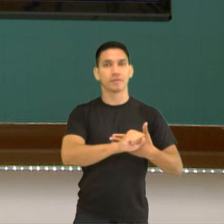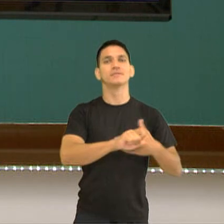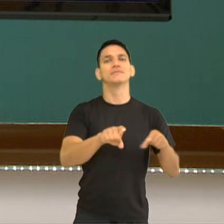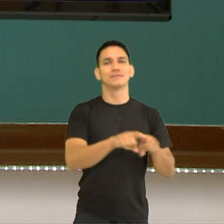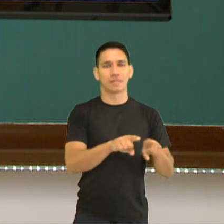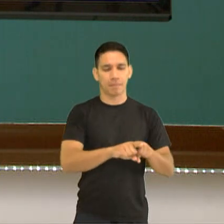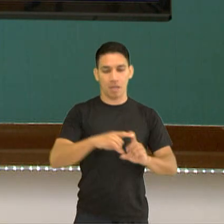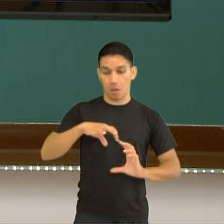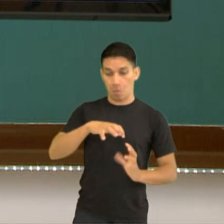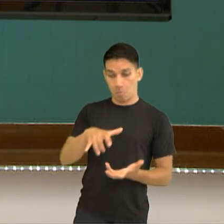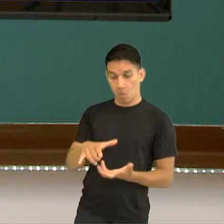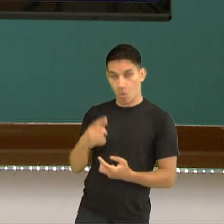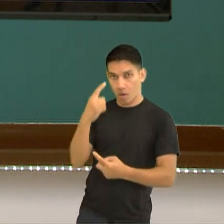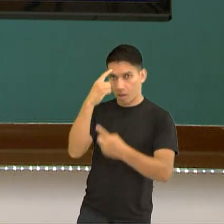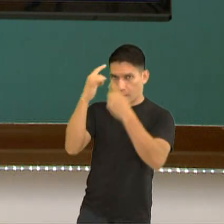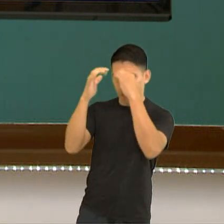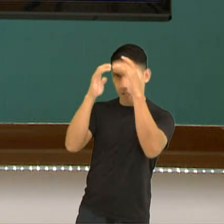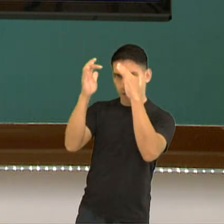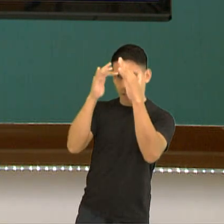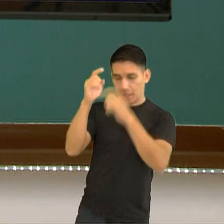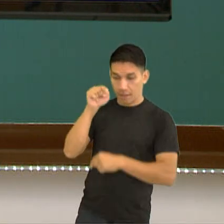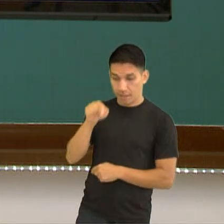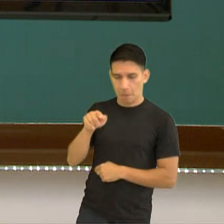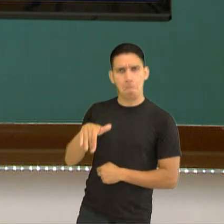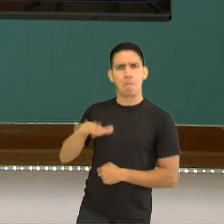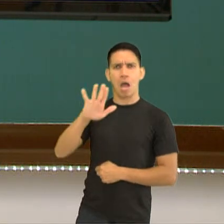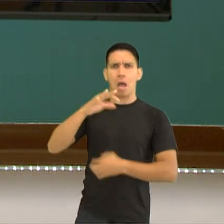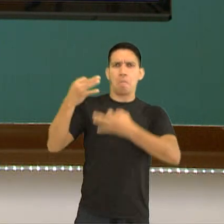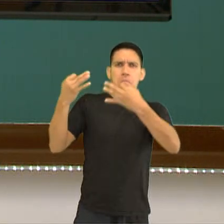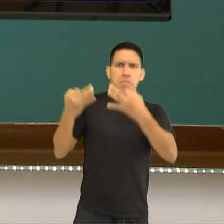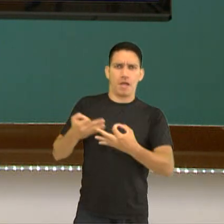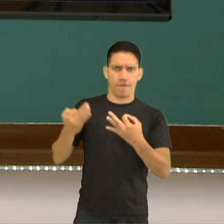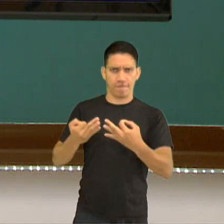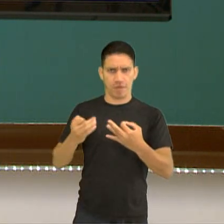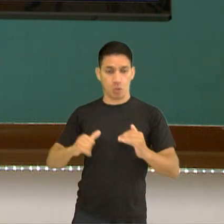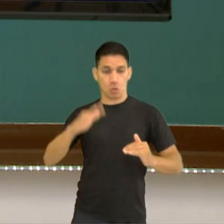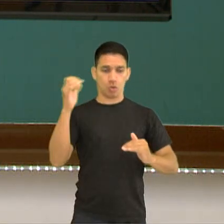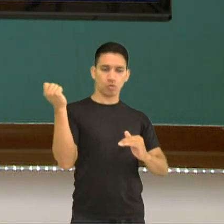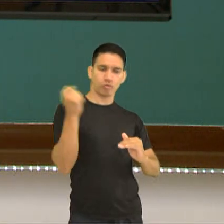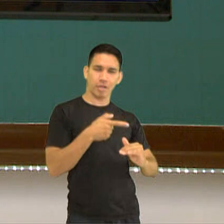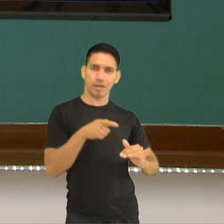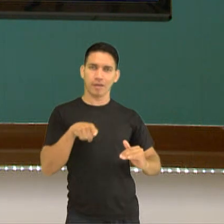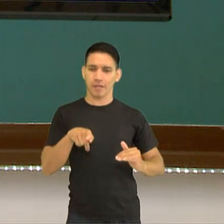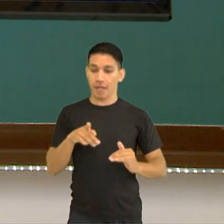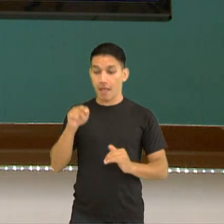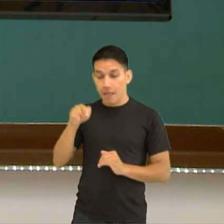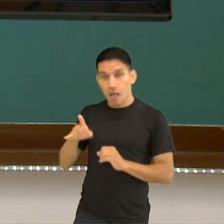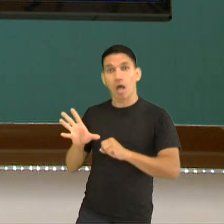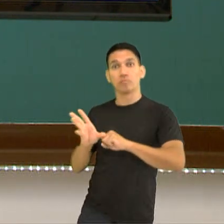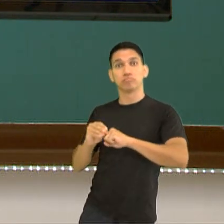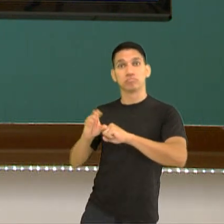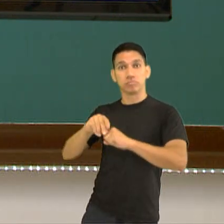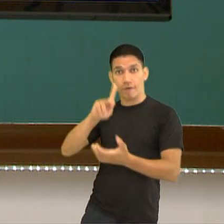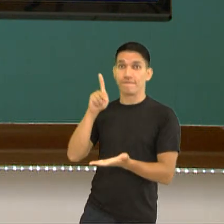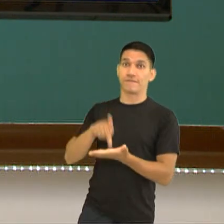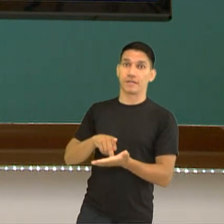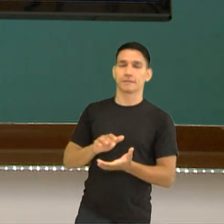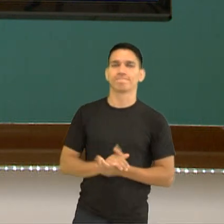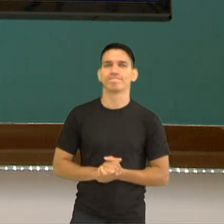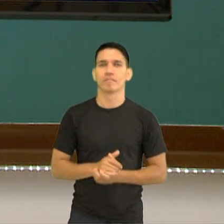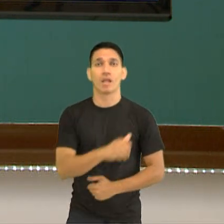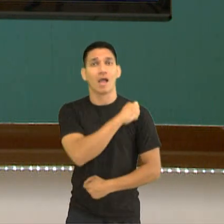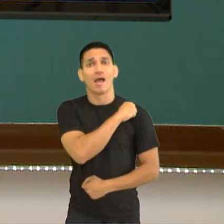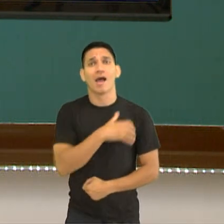sendo o segundo, mundo das ideias, mais perfeito e fonte do verdadeiro conhecimento,